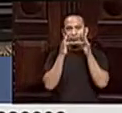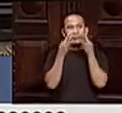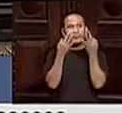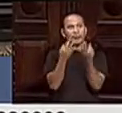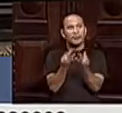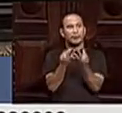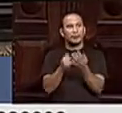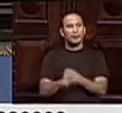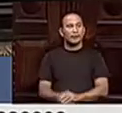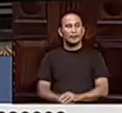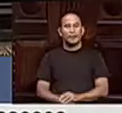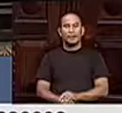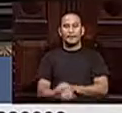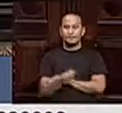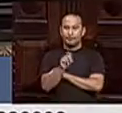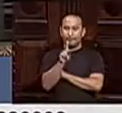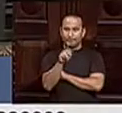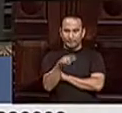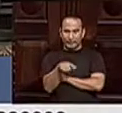de PA familiar.